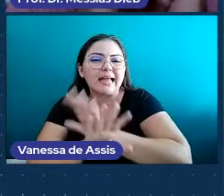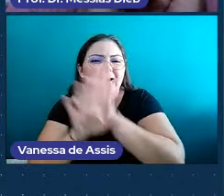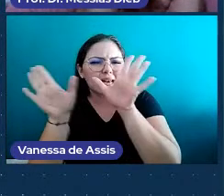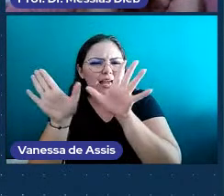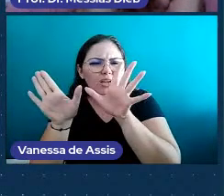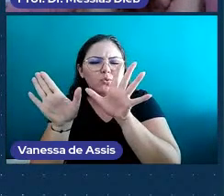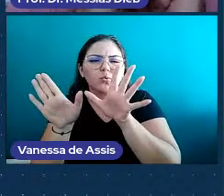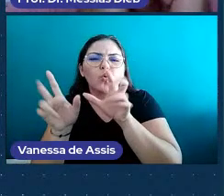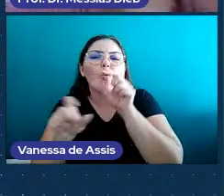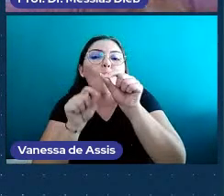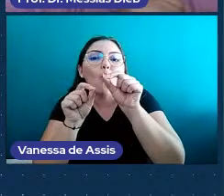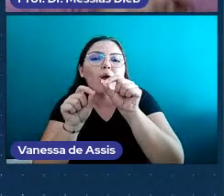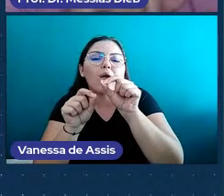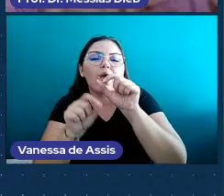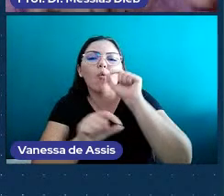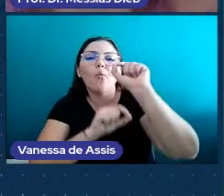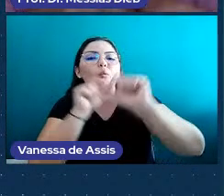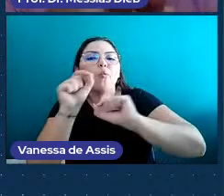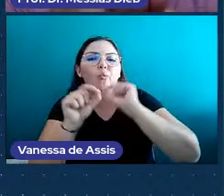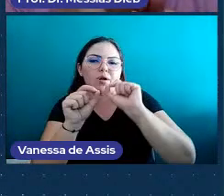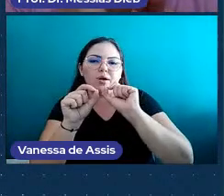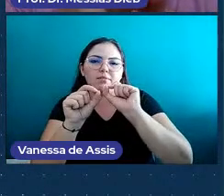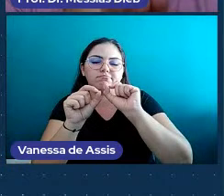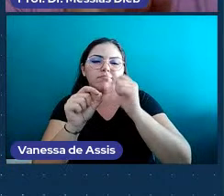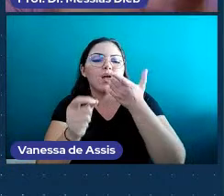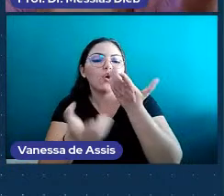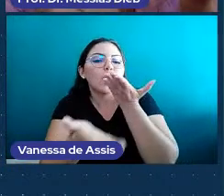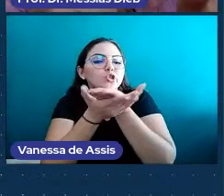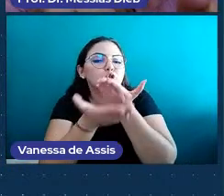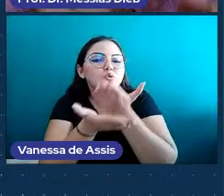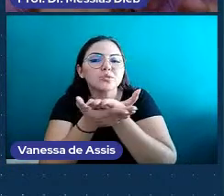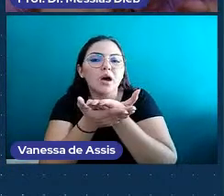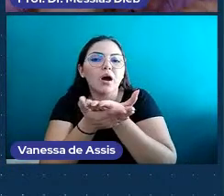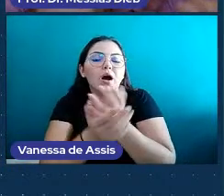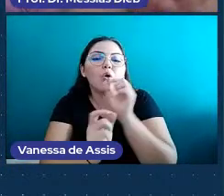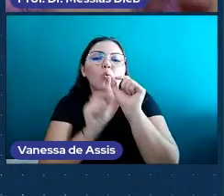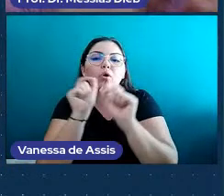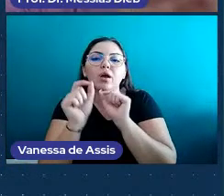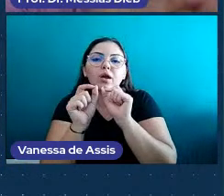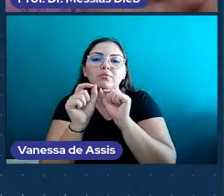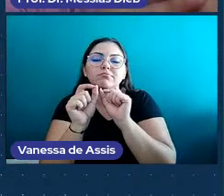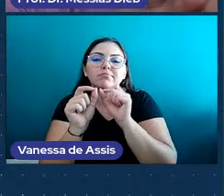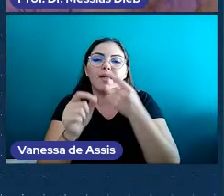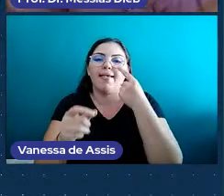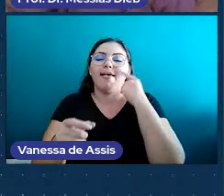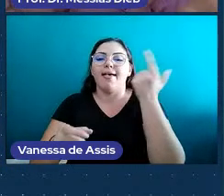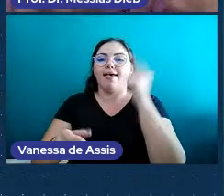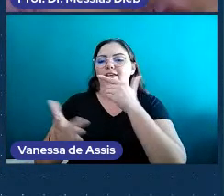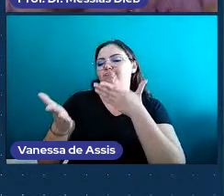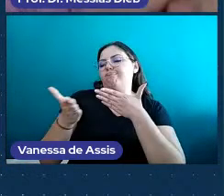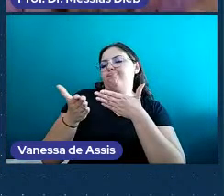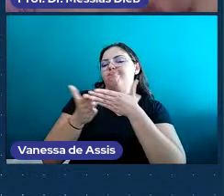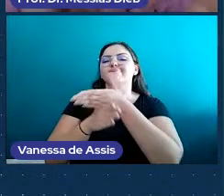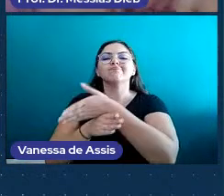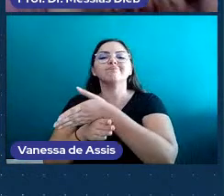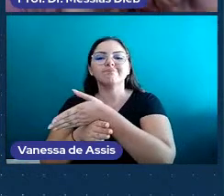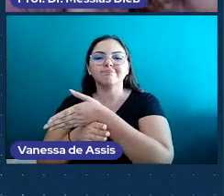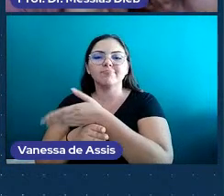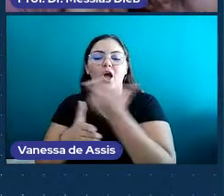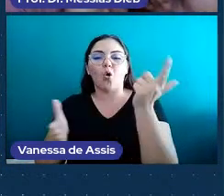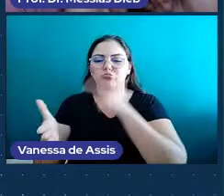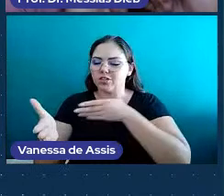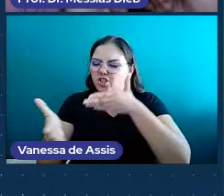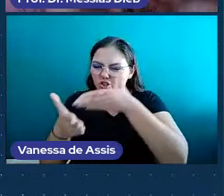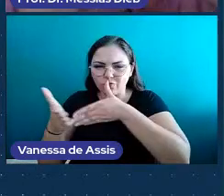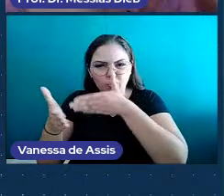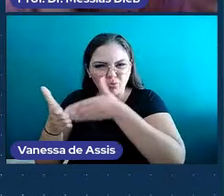estudar. Então, o que eu quero estudar é a superação das dificuldades